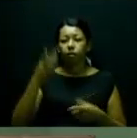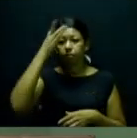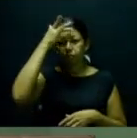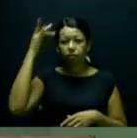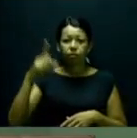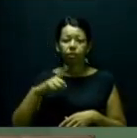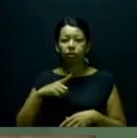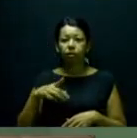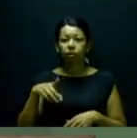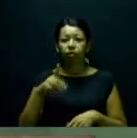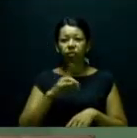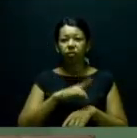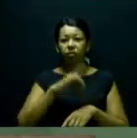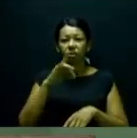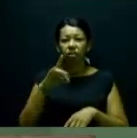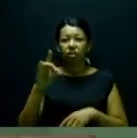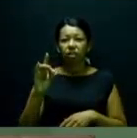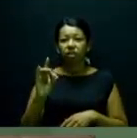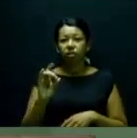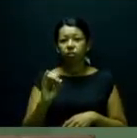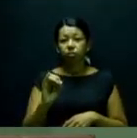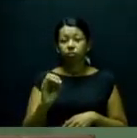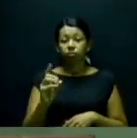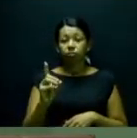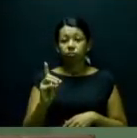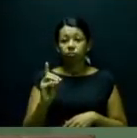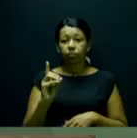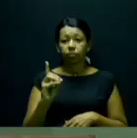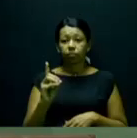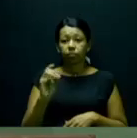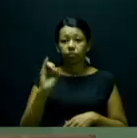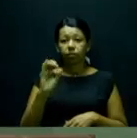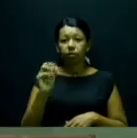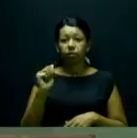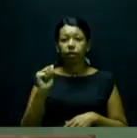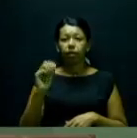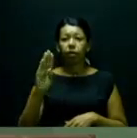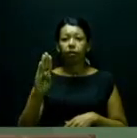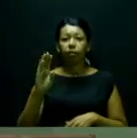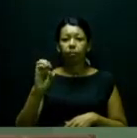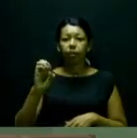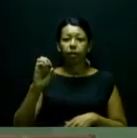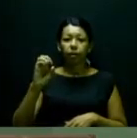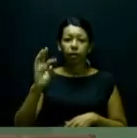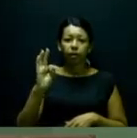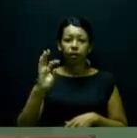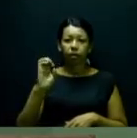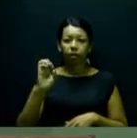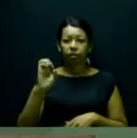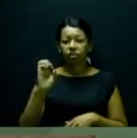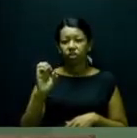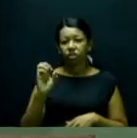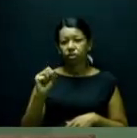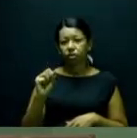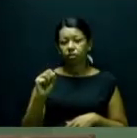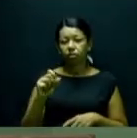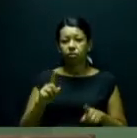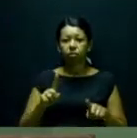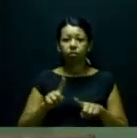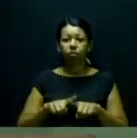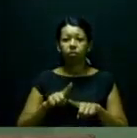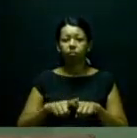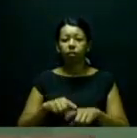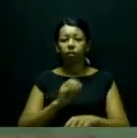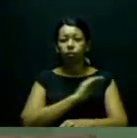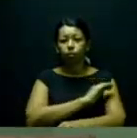seu presidente, e o hipertenso, coitado, coitado. O diabético e o hipertenso